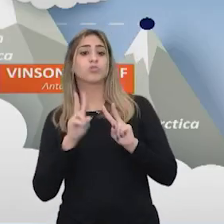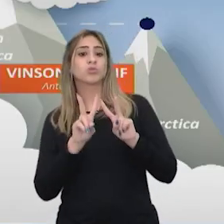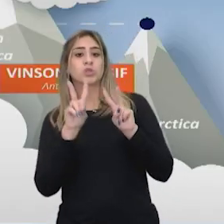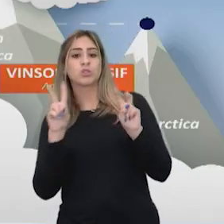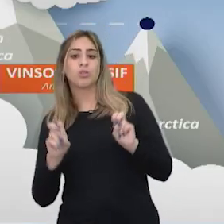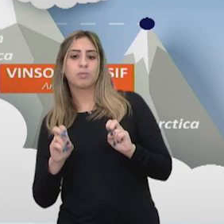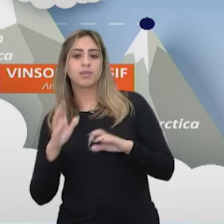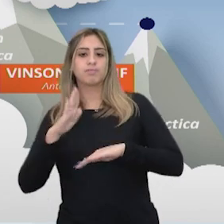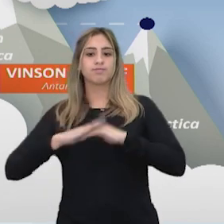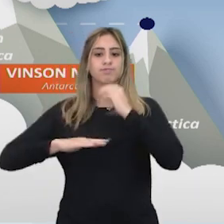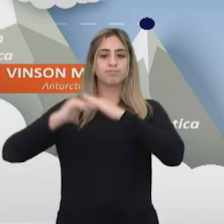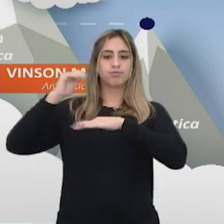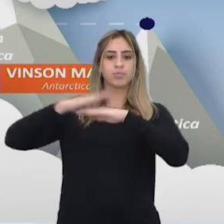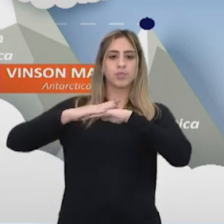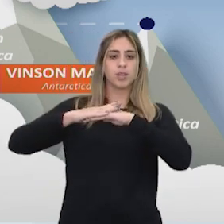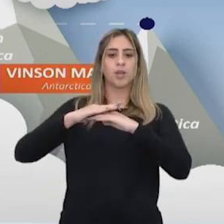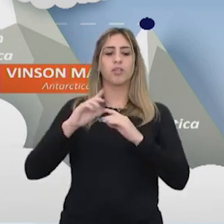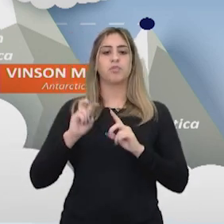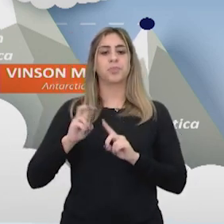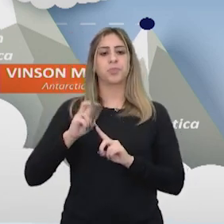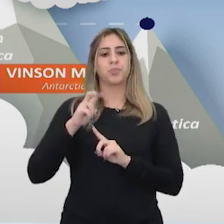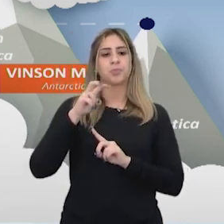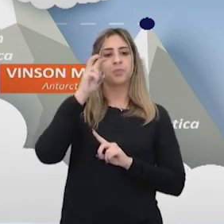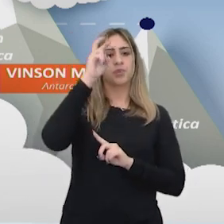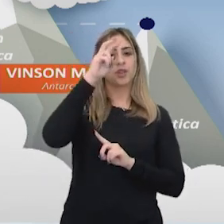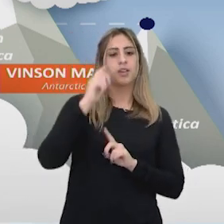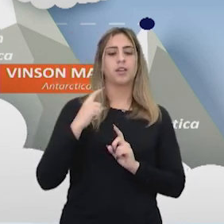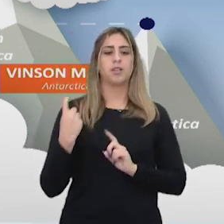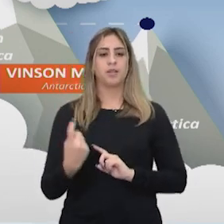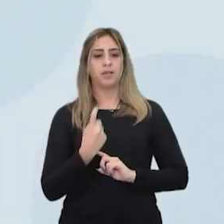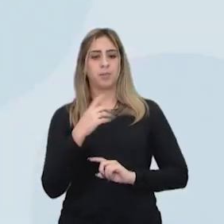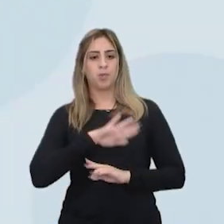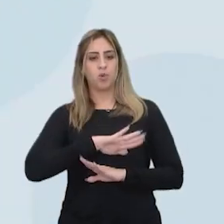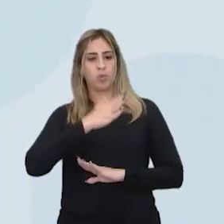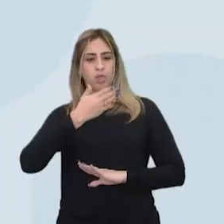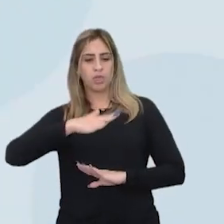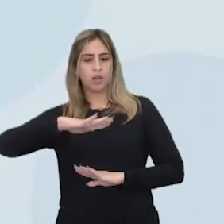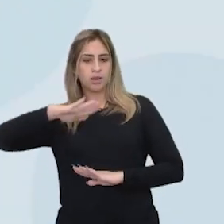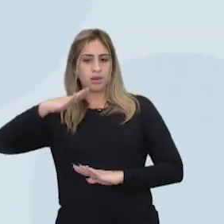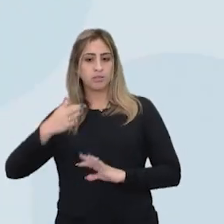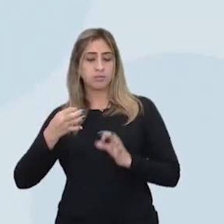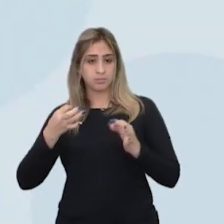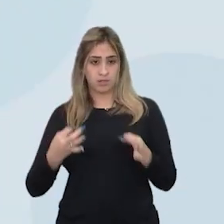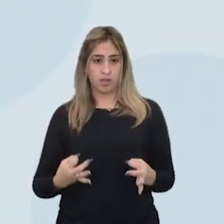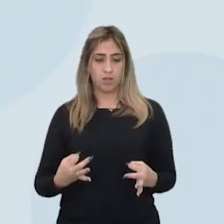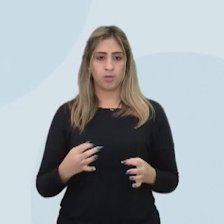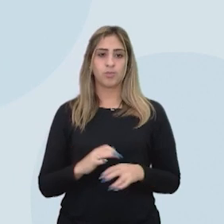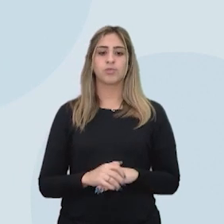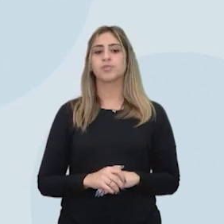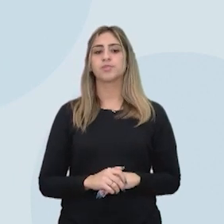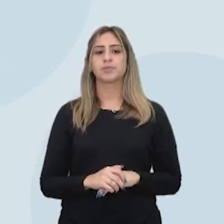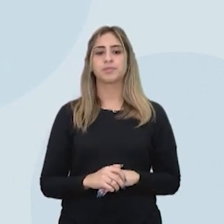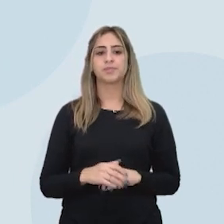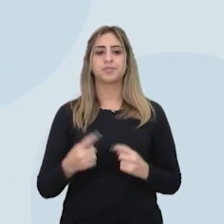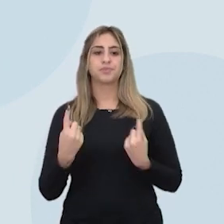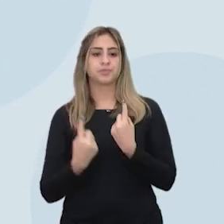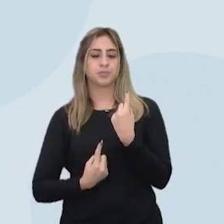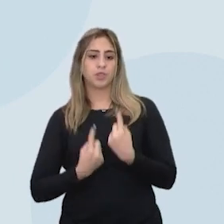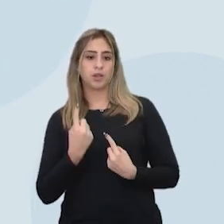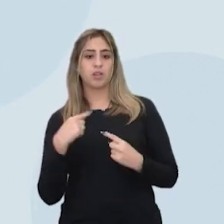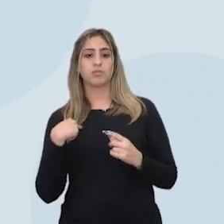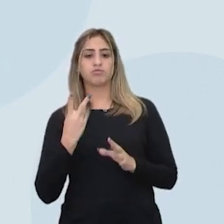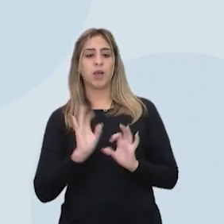sobre escaladas, do qual a gente falou sobre montanhas, tá certo? E no qual a gente